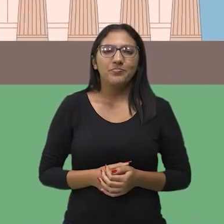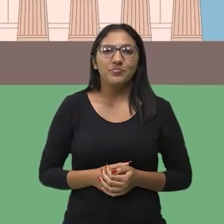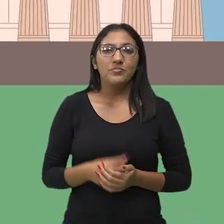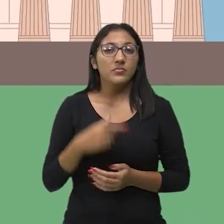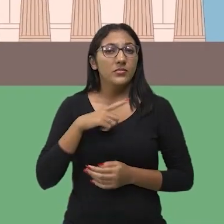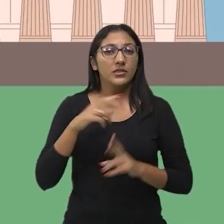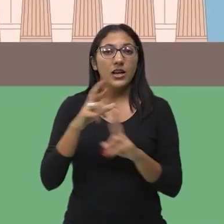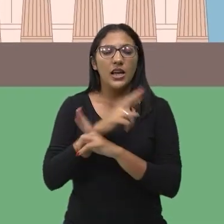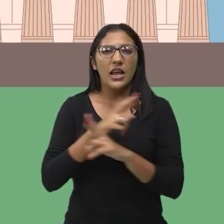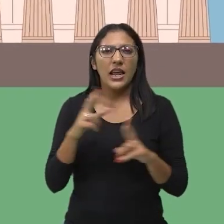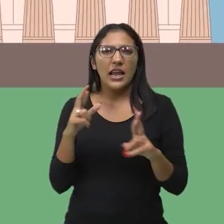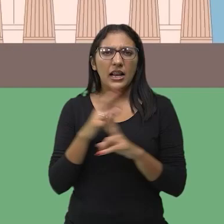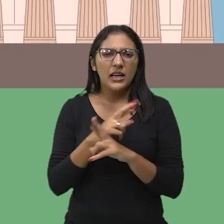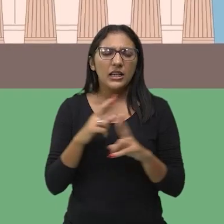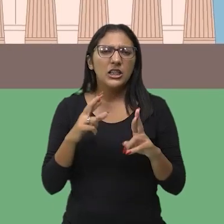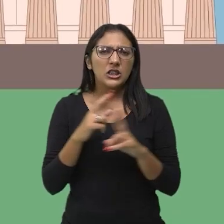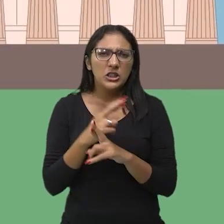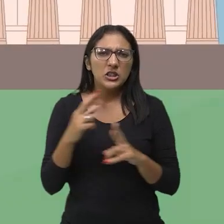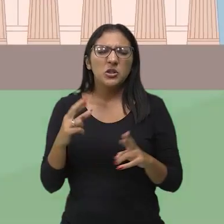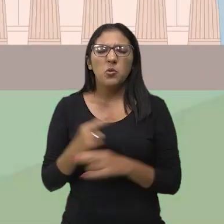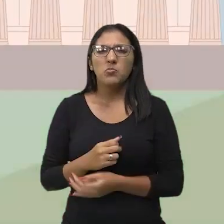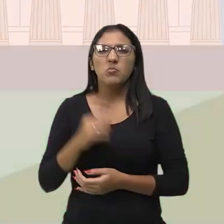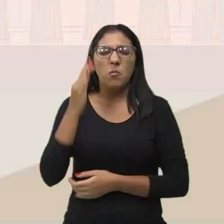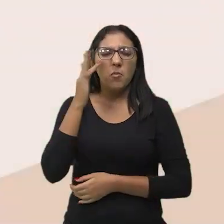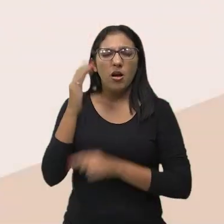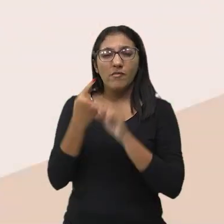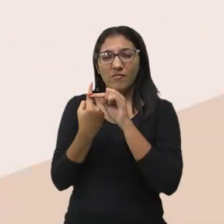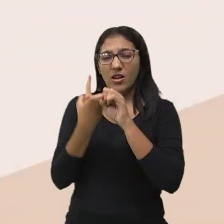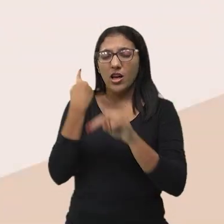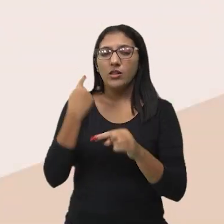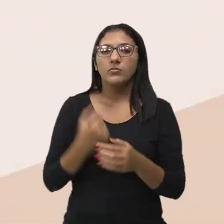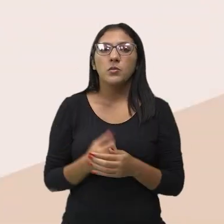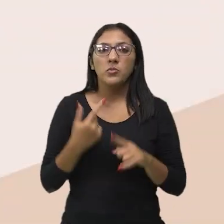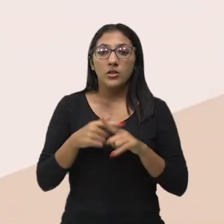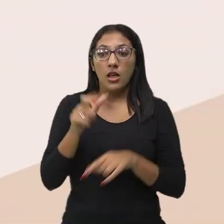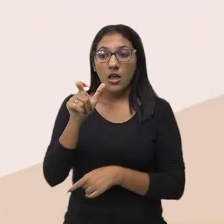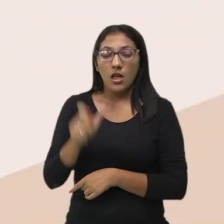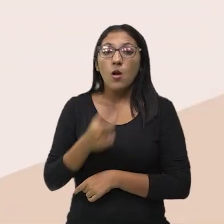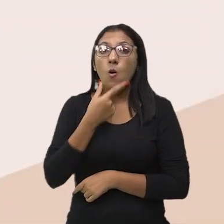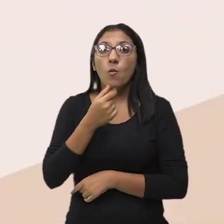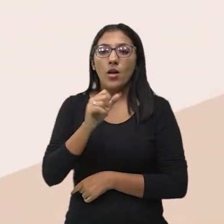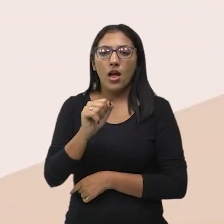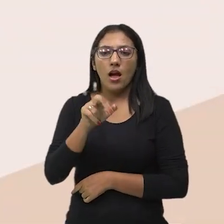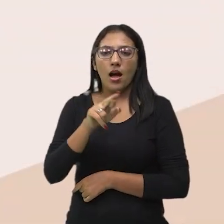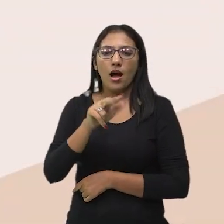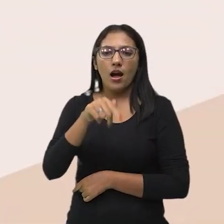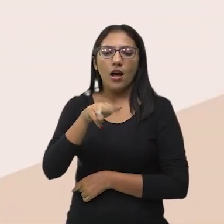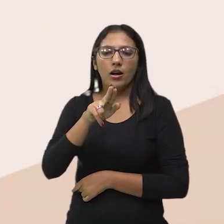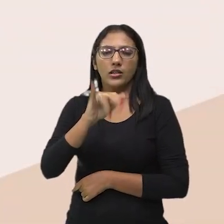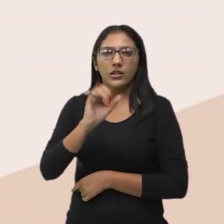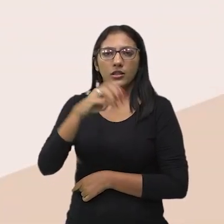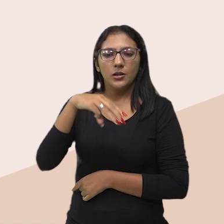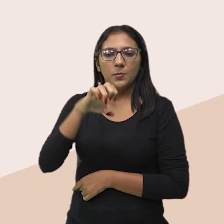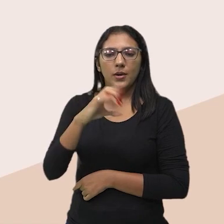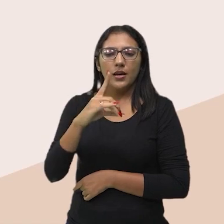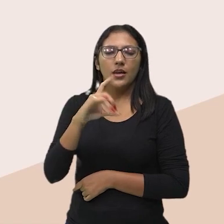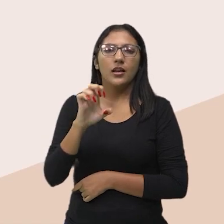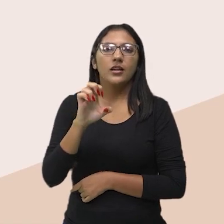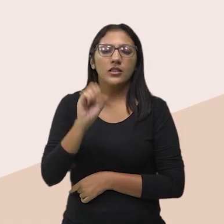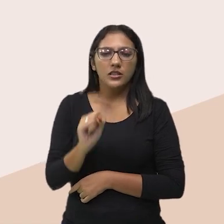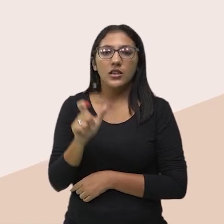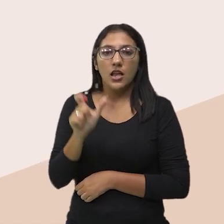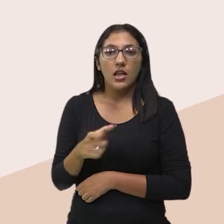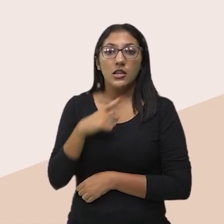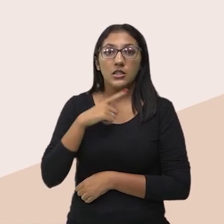de Arquimedes. Isso porque foi o matemático Arquimedes a primeira pessoa a calcular e obter a razão entre